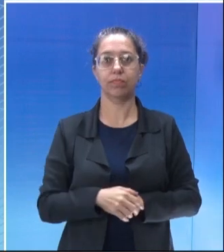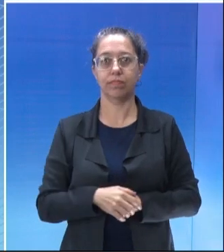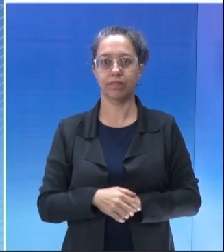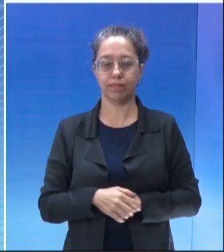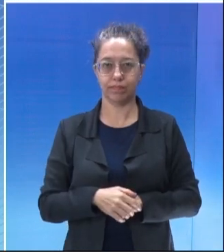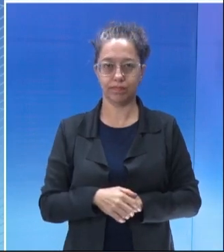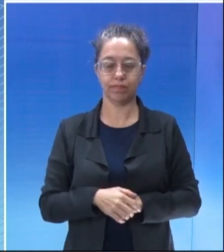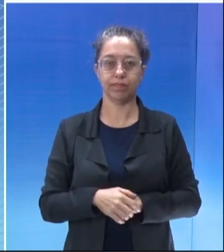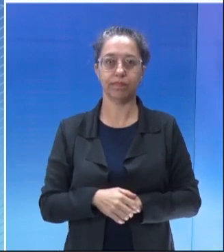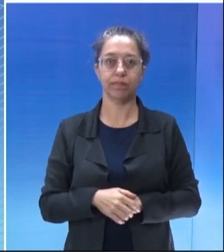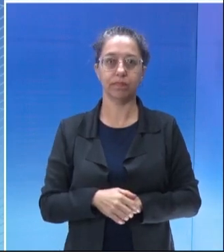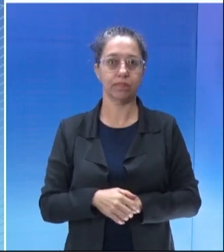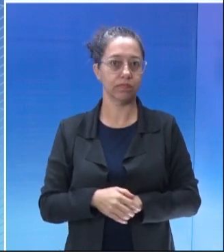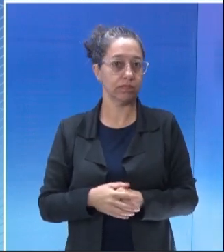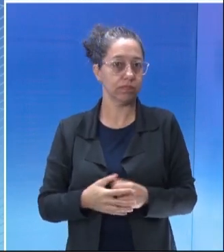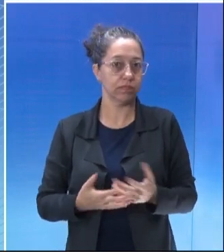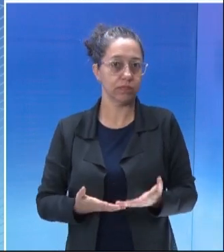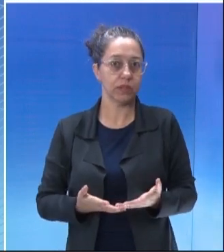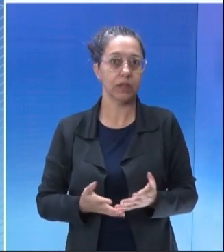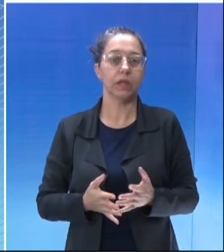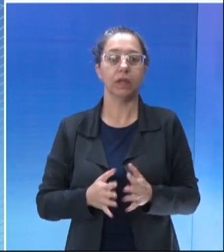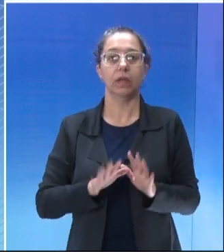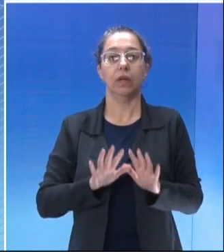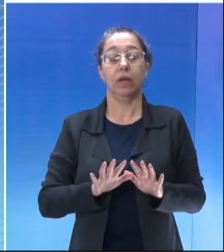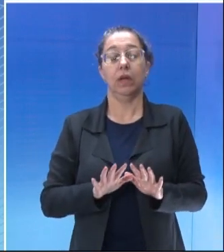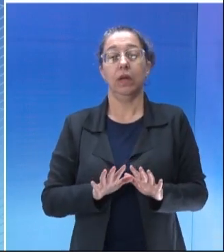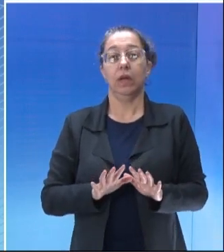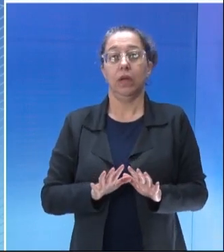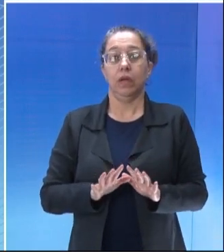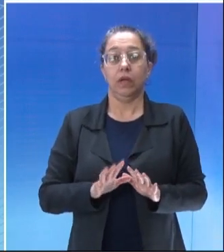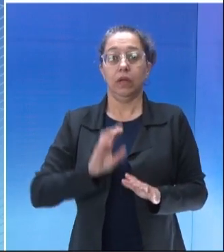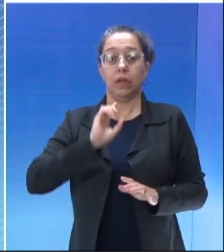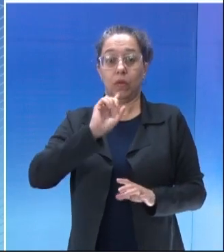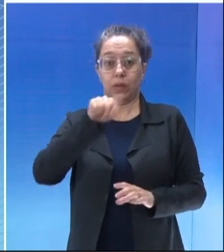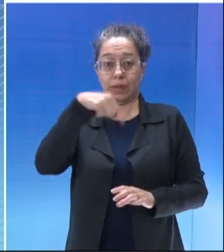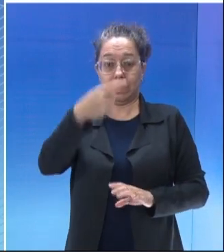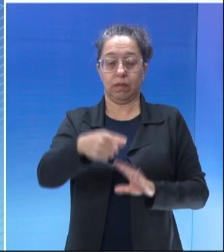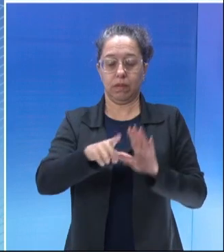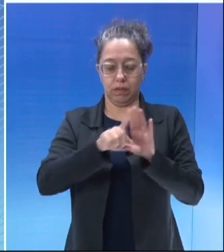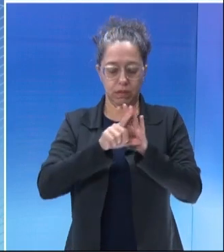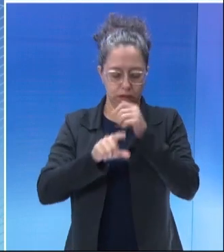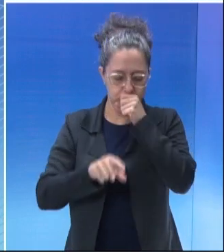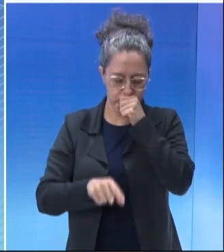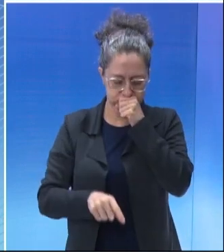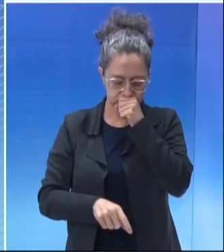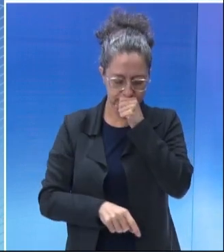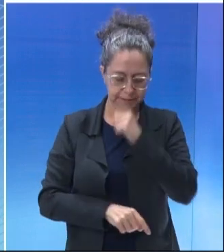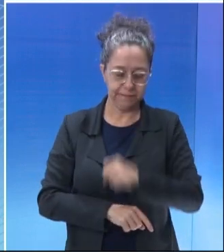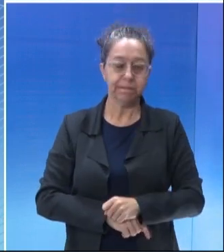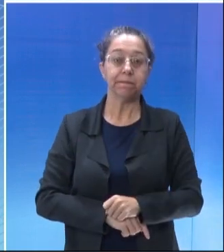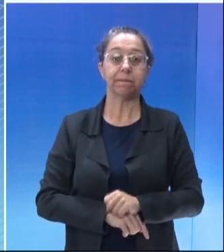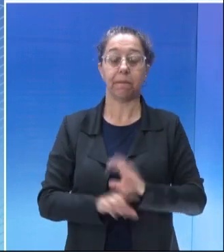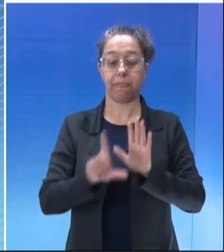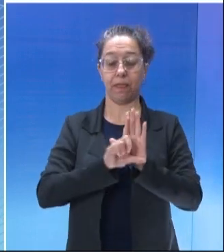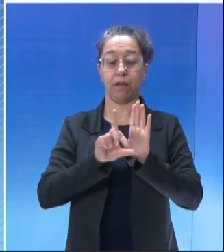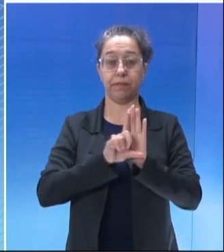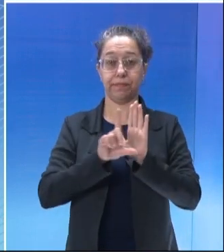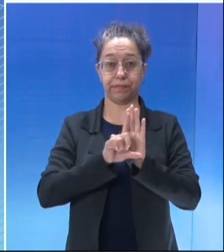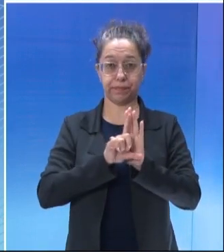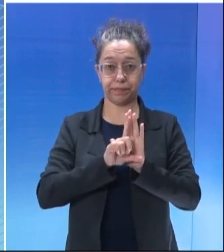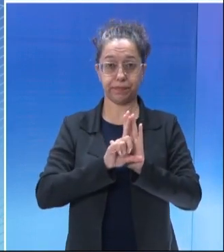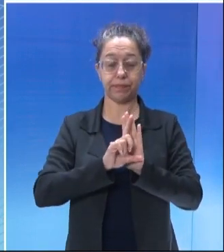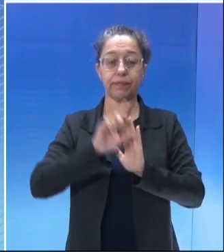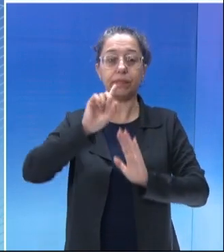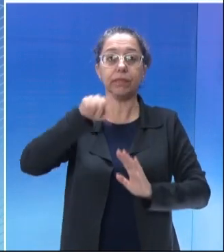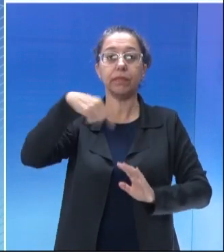totalmente o oposto da proposta da reforma agrária. Depois da lei de terra, nós tivemos outras legislações